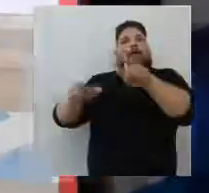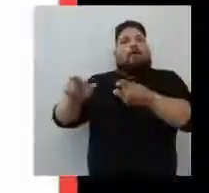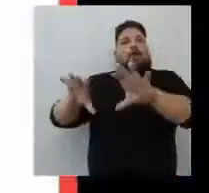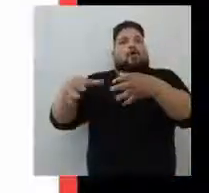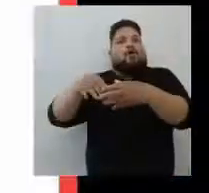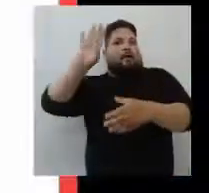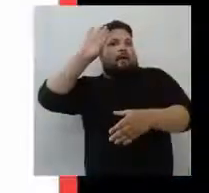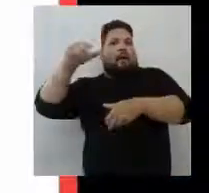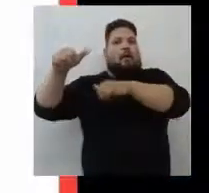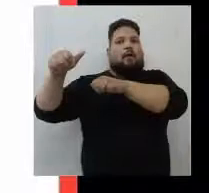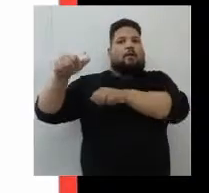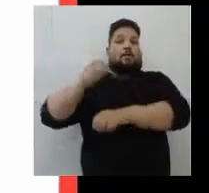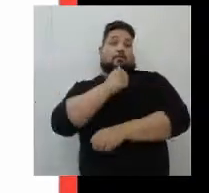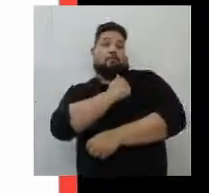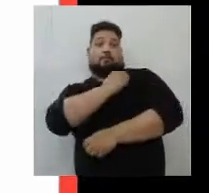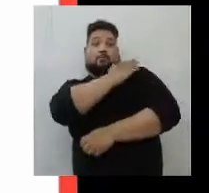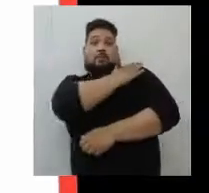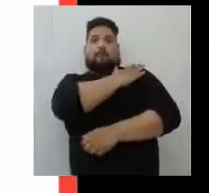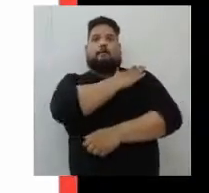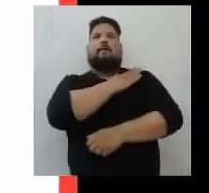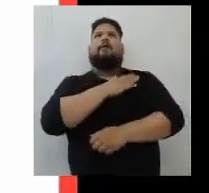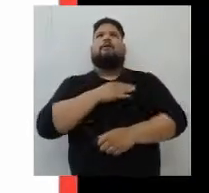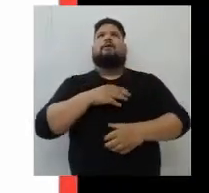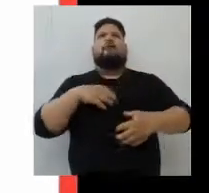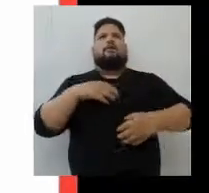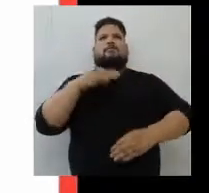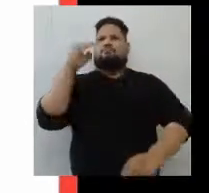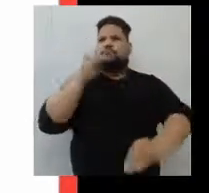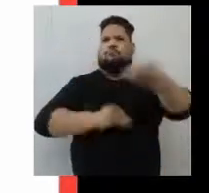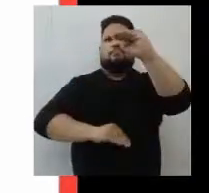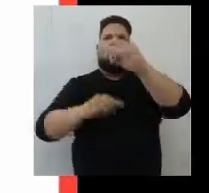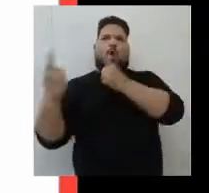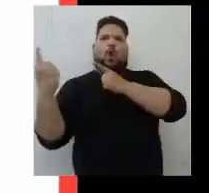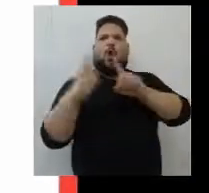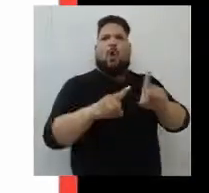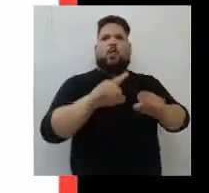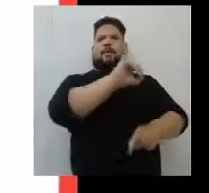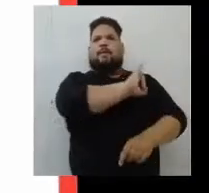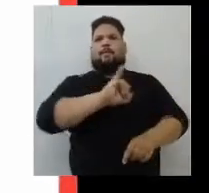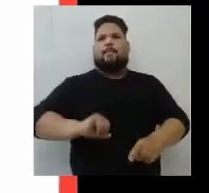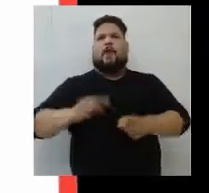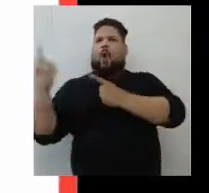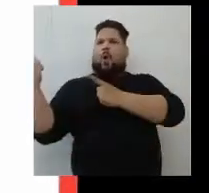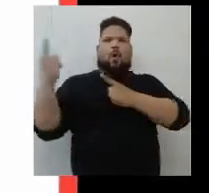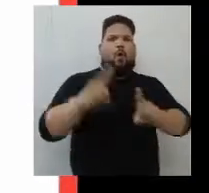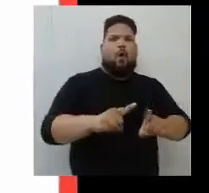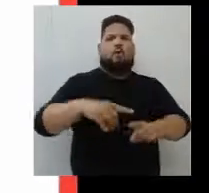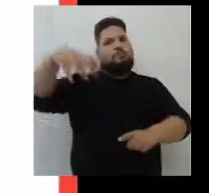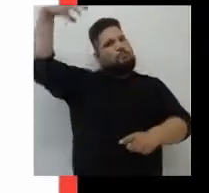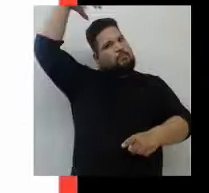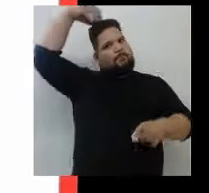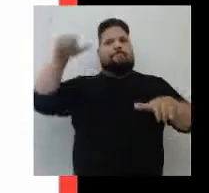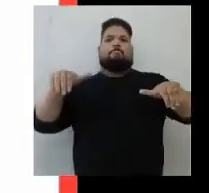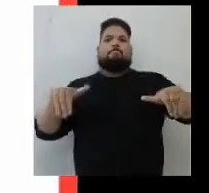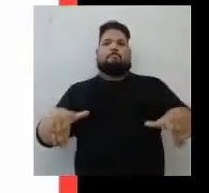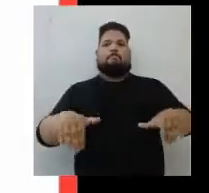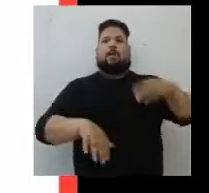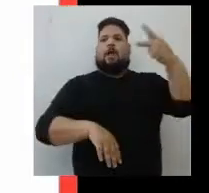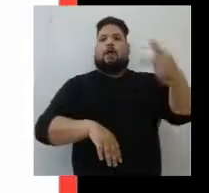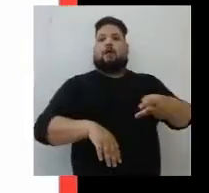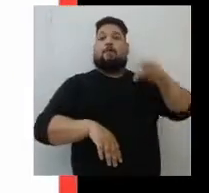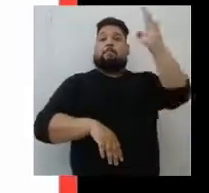mais contra a questão imperial, contra a presença da monarquia no Brasil. Tá